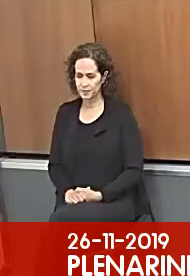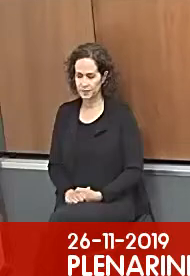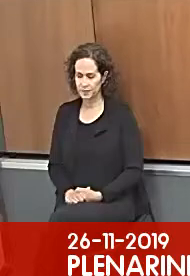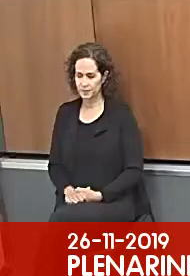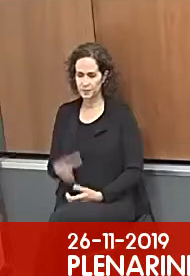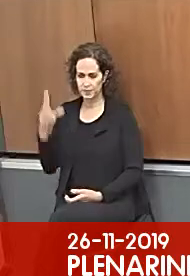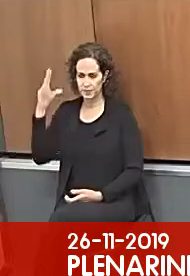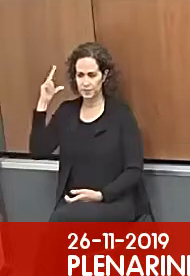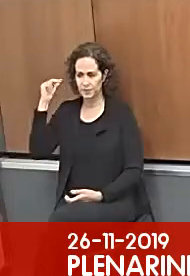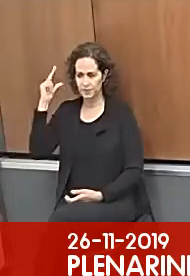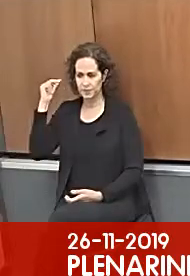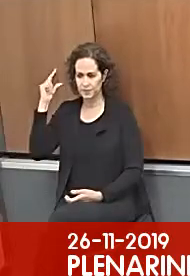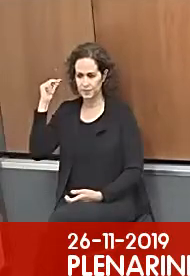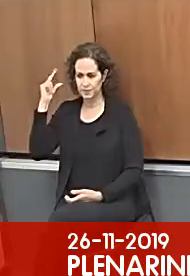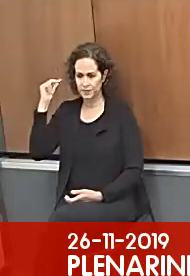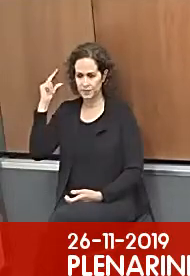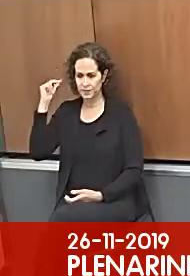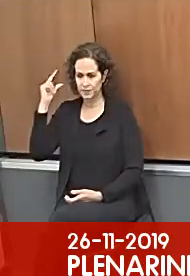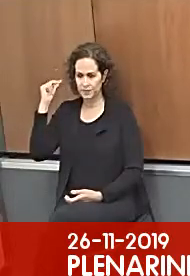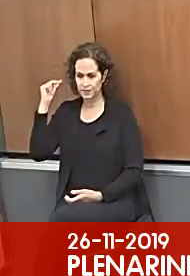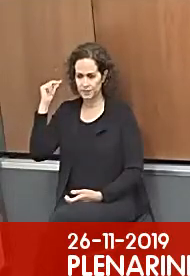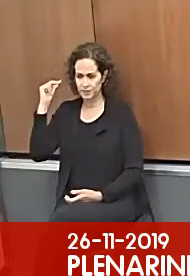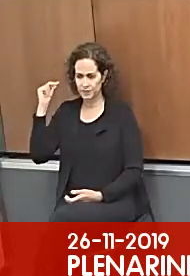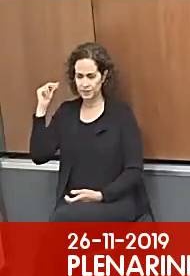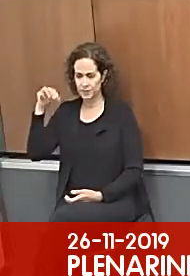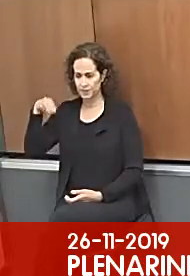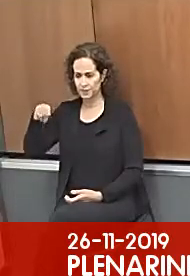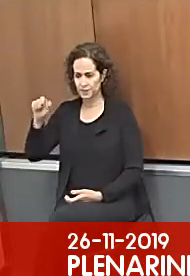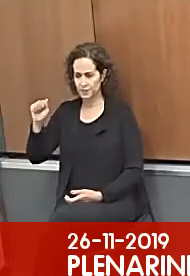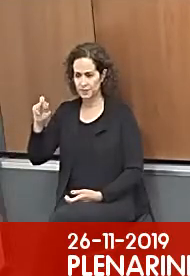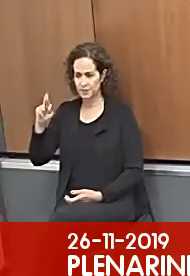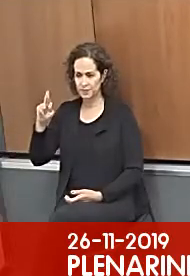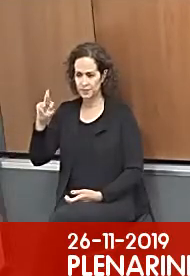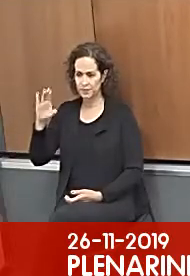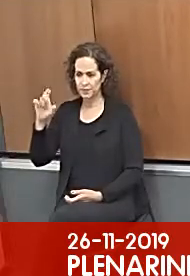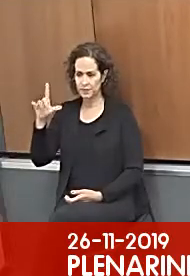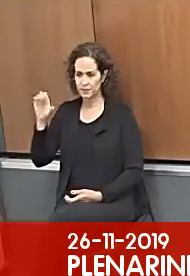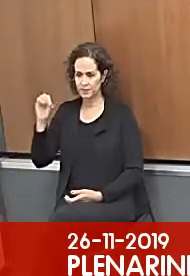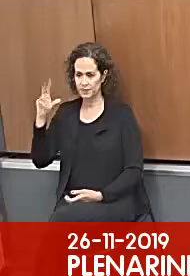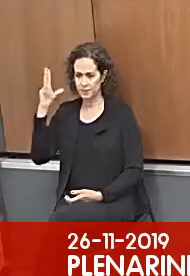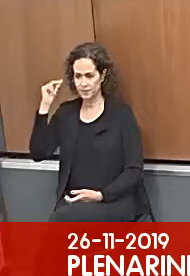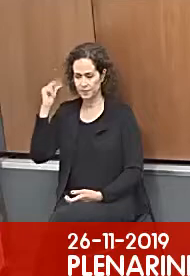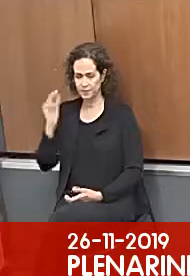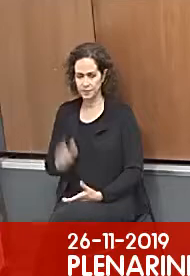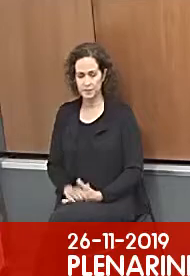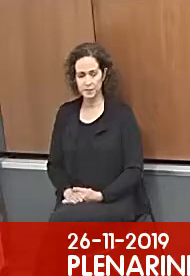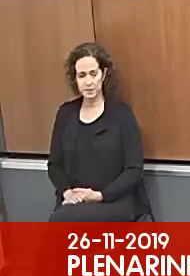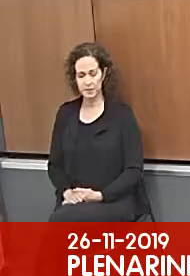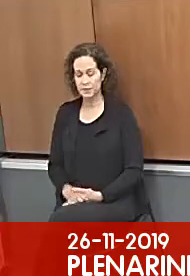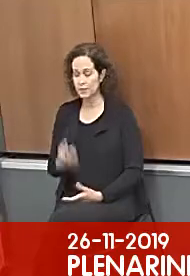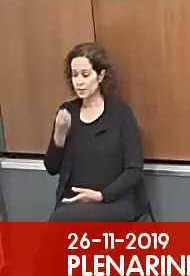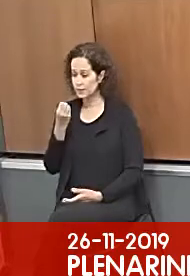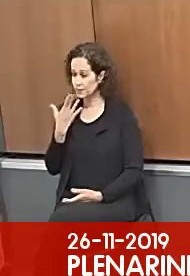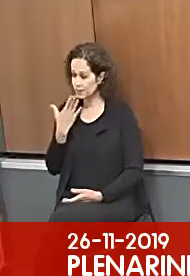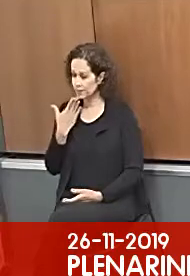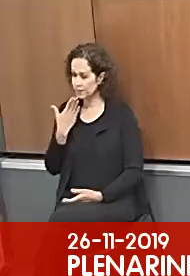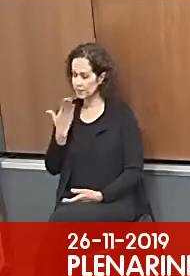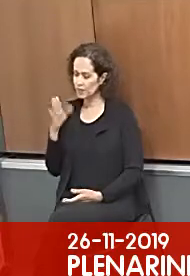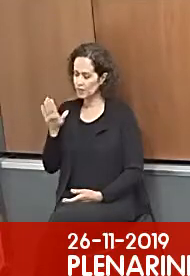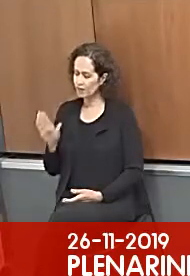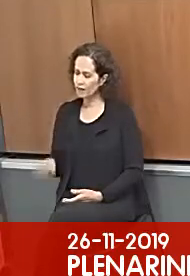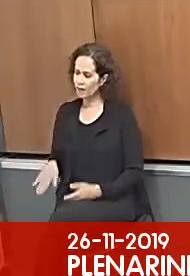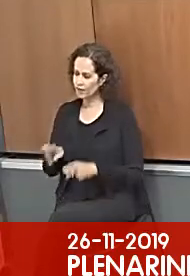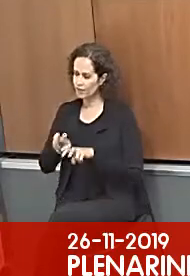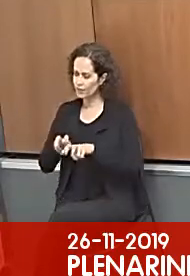Marcelo Medeiros Brito. Então, 5 minutos com a palavra, Marcelo. Boa tarde à mesa, boa tarde